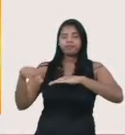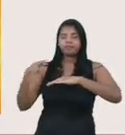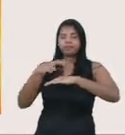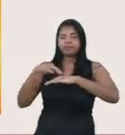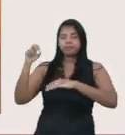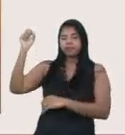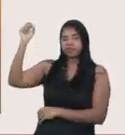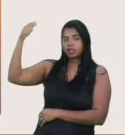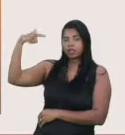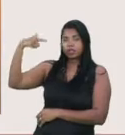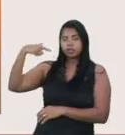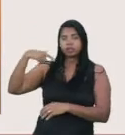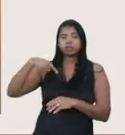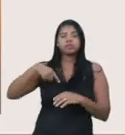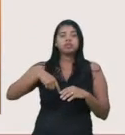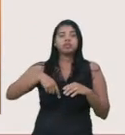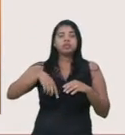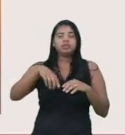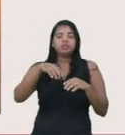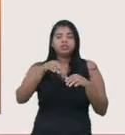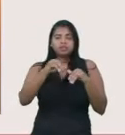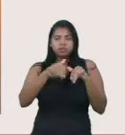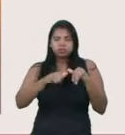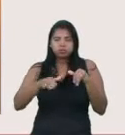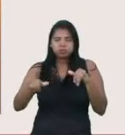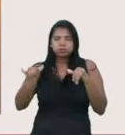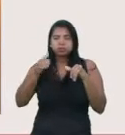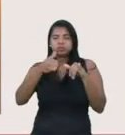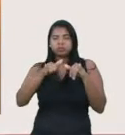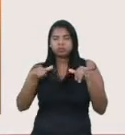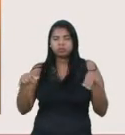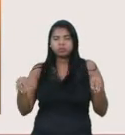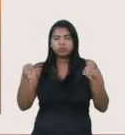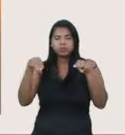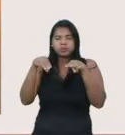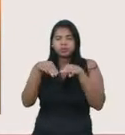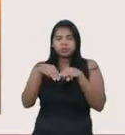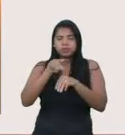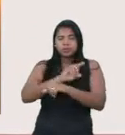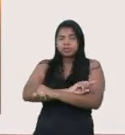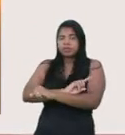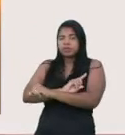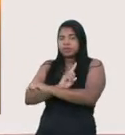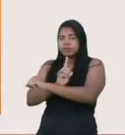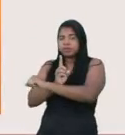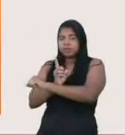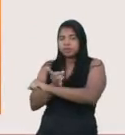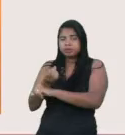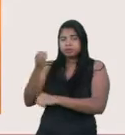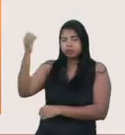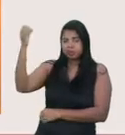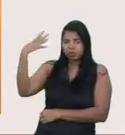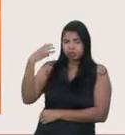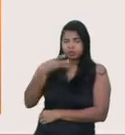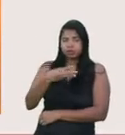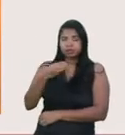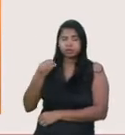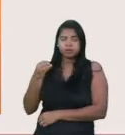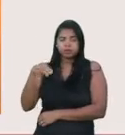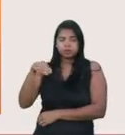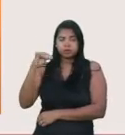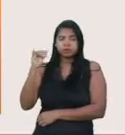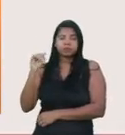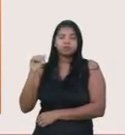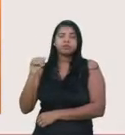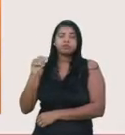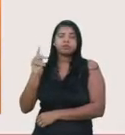ondas eletromagnéticas e que elas viajam no espaço com a velocidade da luz, 300.000 quilômetros por segundo, fazendo com que